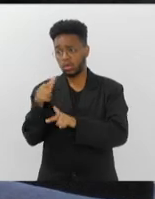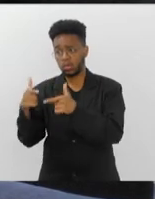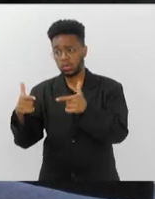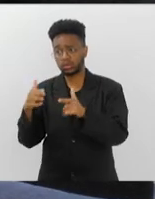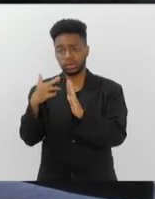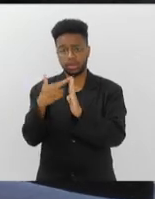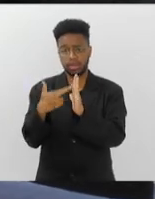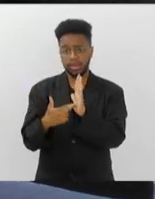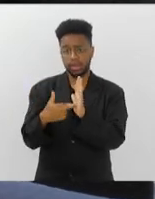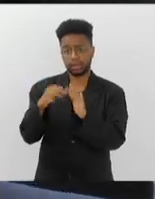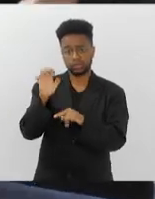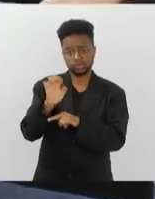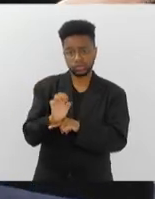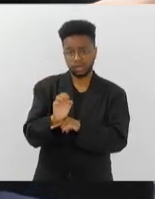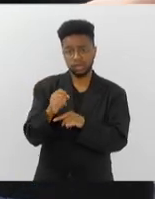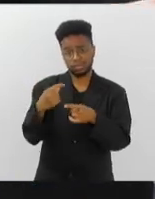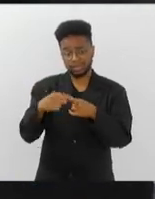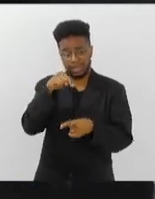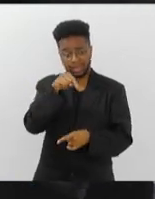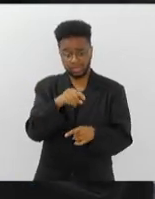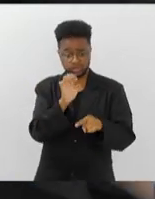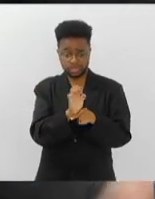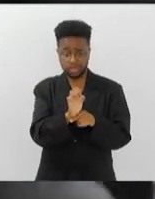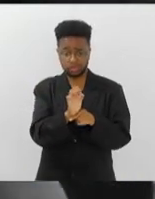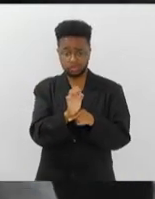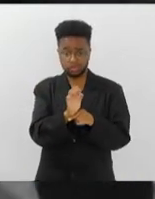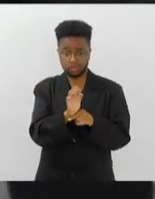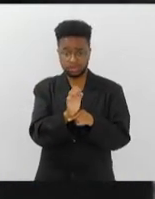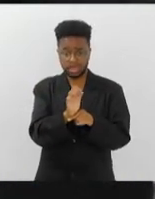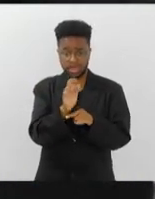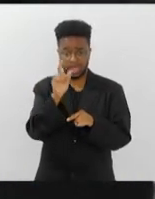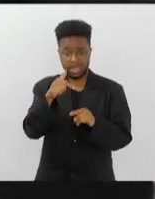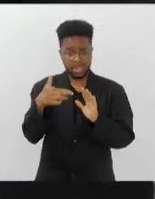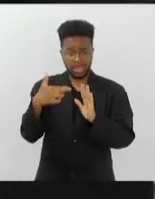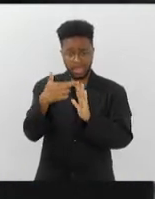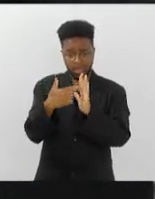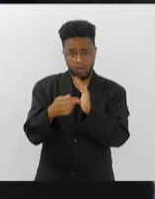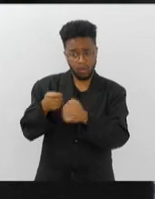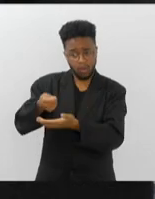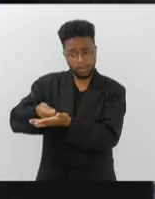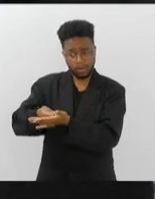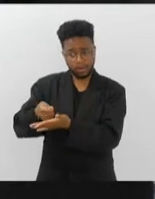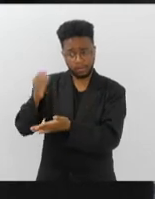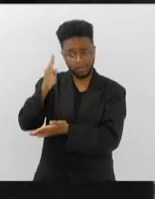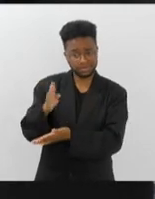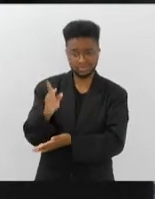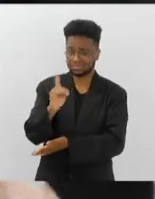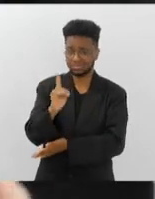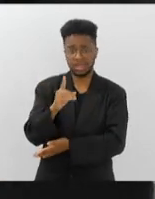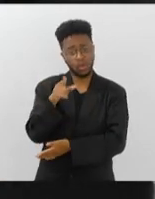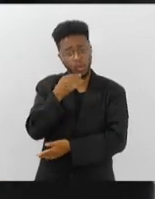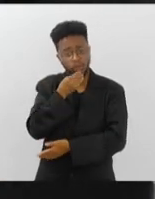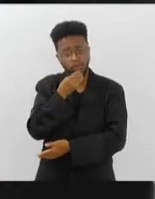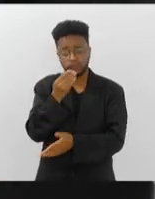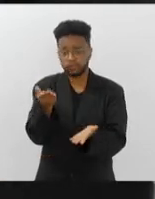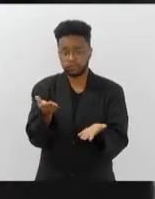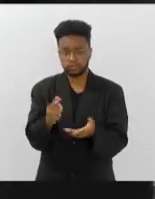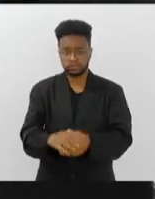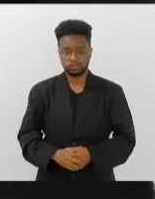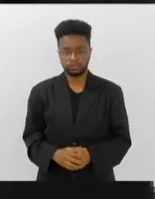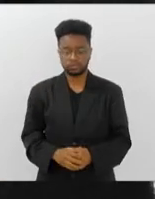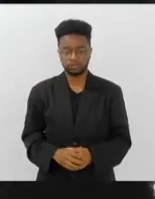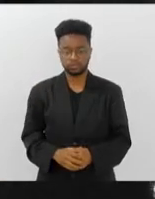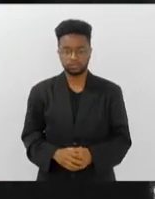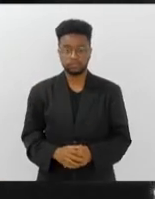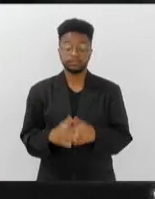do Estado não vale para o país. É quase vovó, viu a uva. E aí,